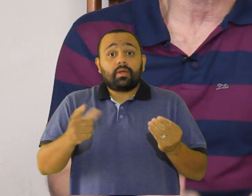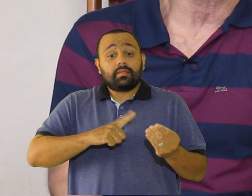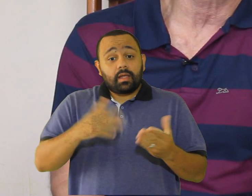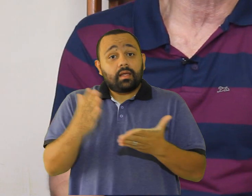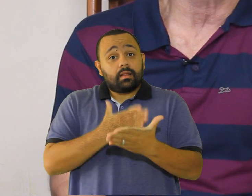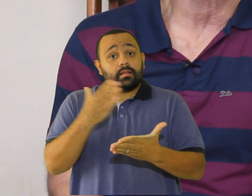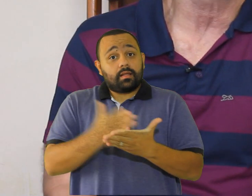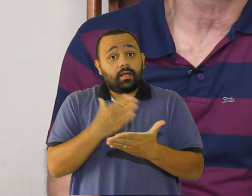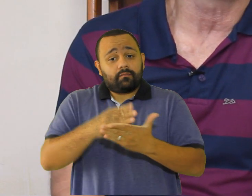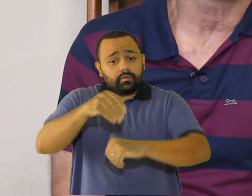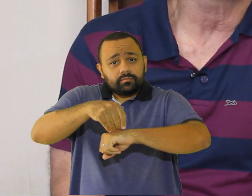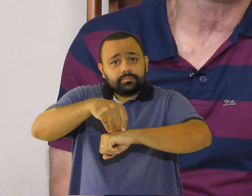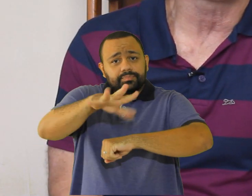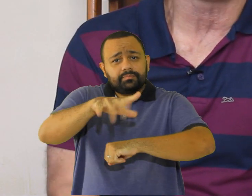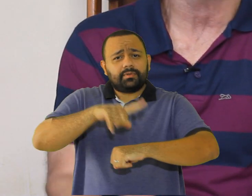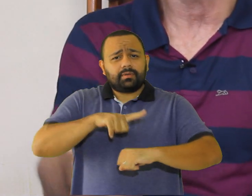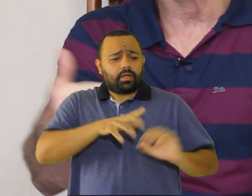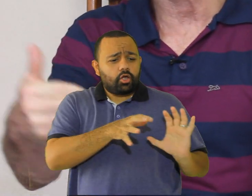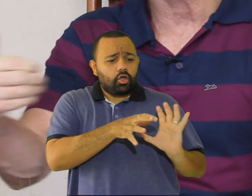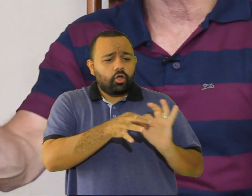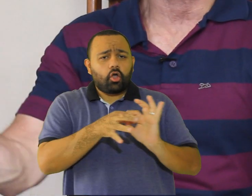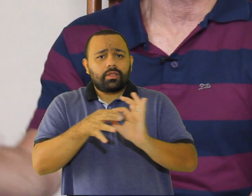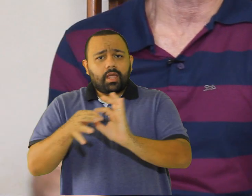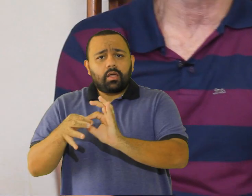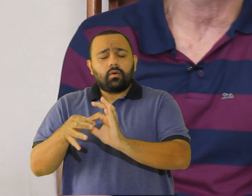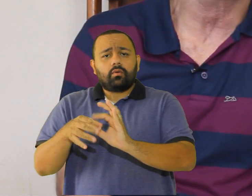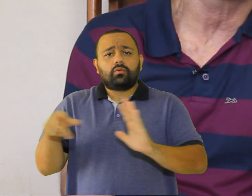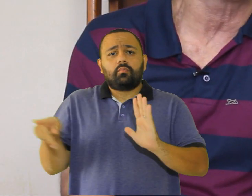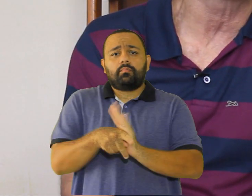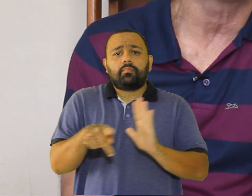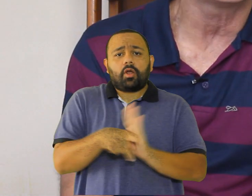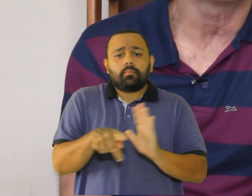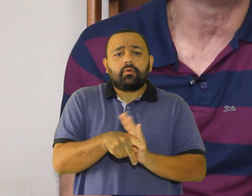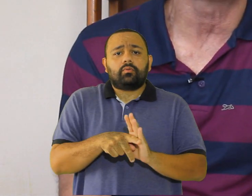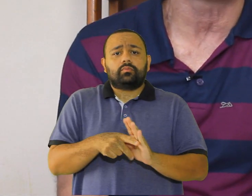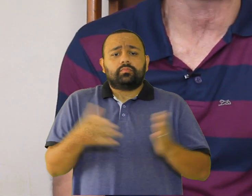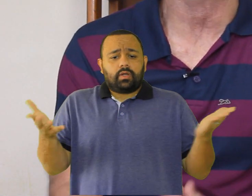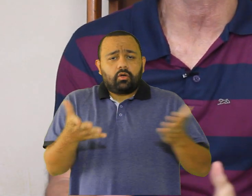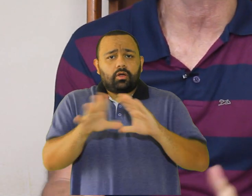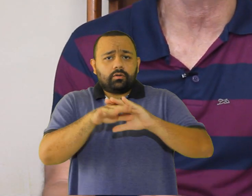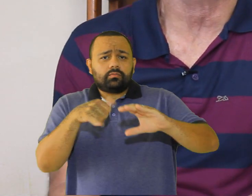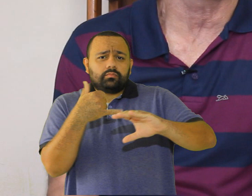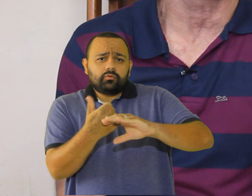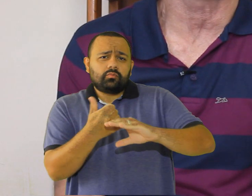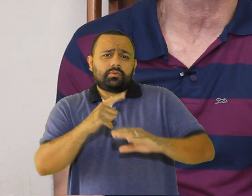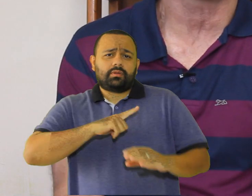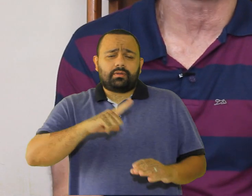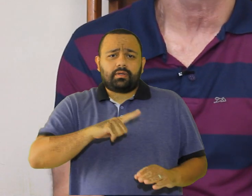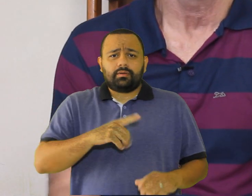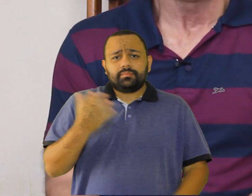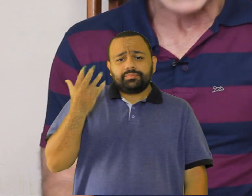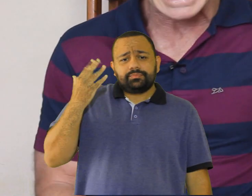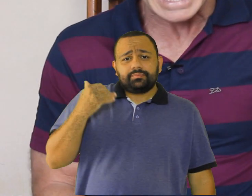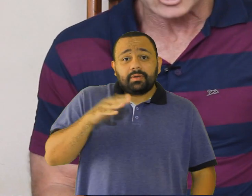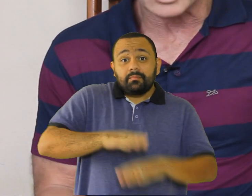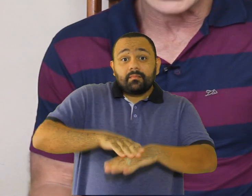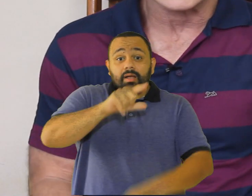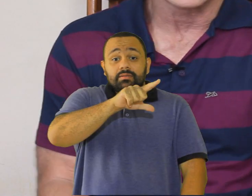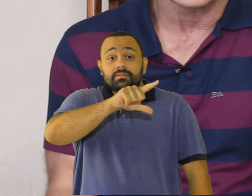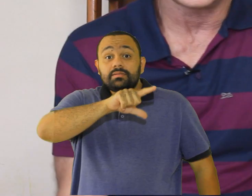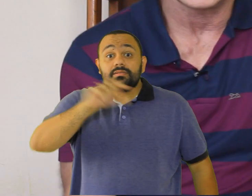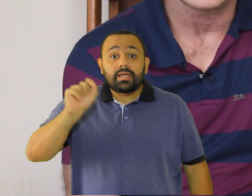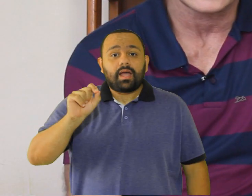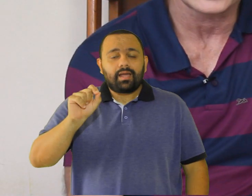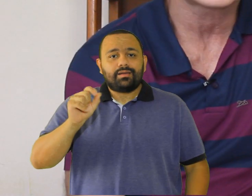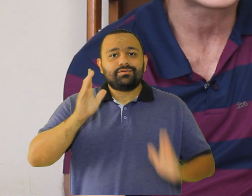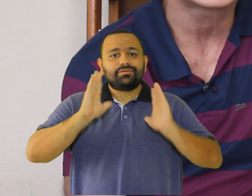do conteúdo dos nossos programas agora e anteriormente, quando lidamos em mais de 100 programas com a